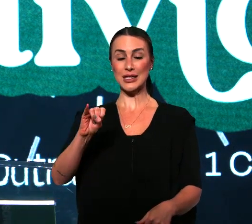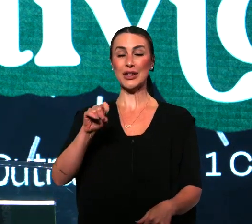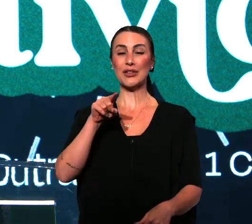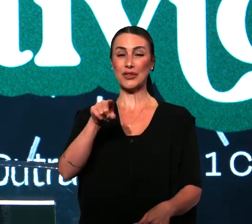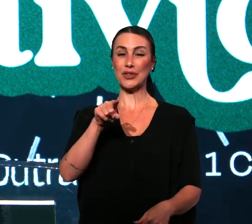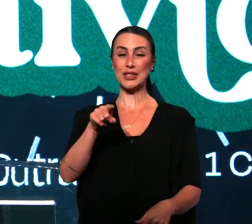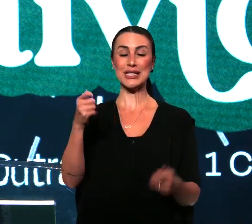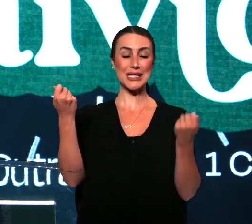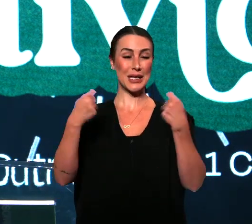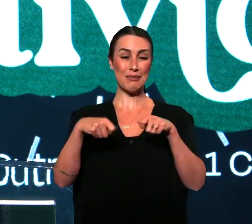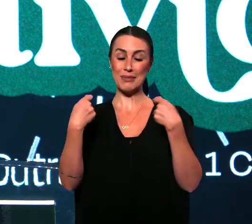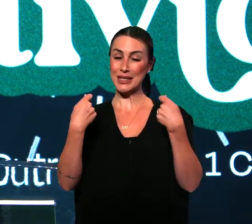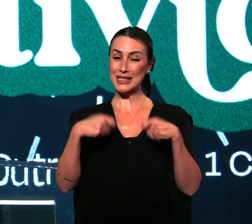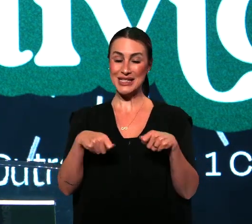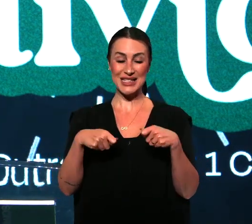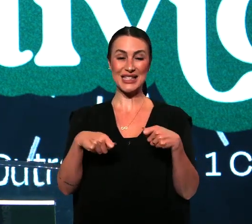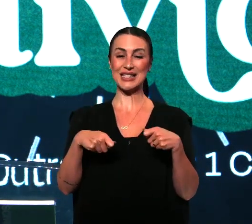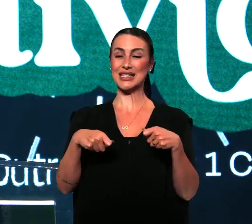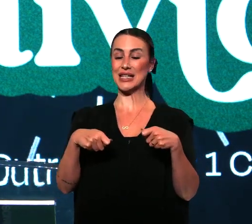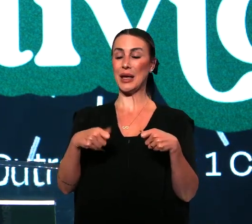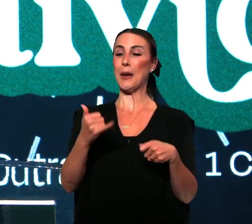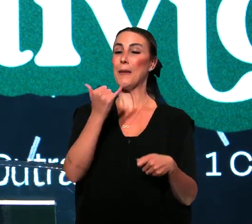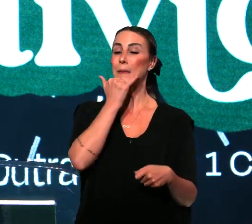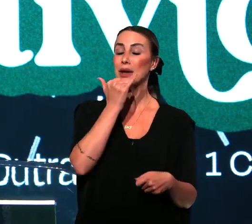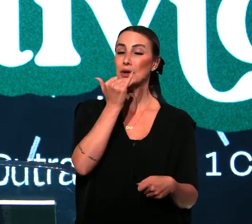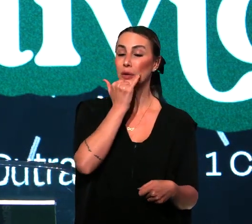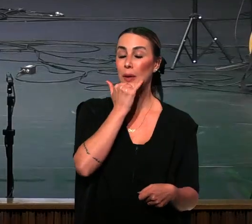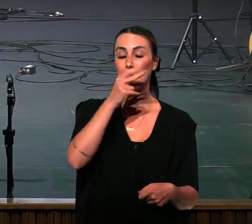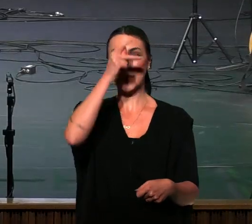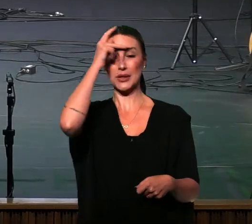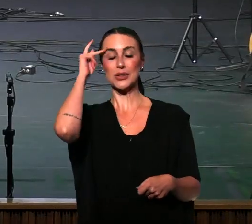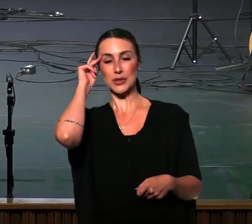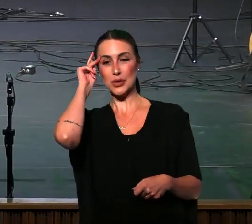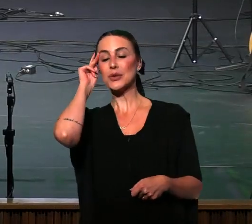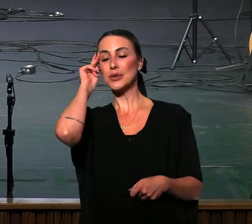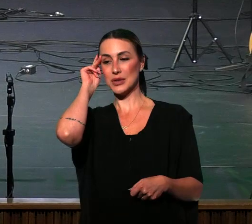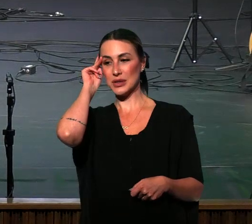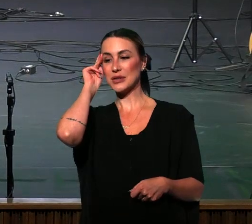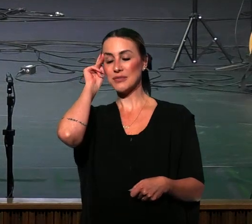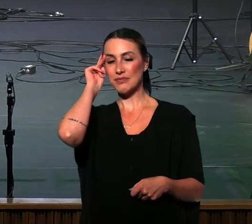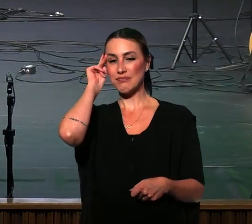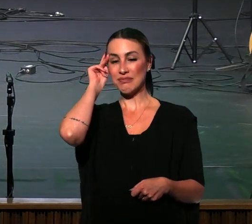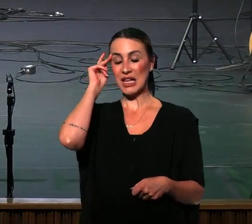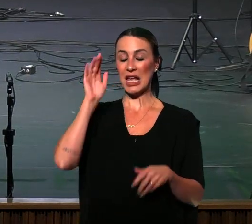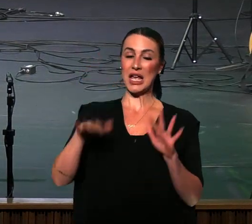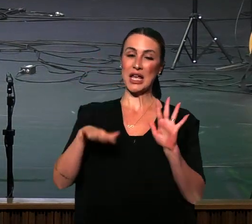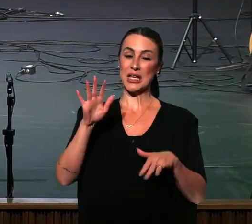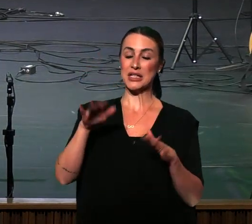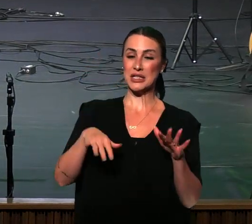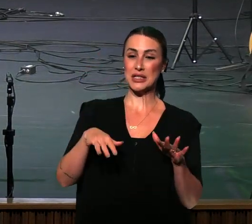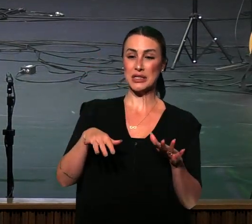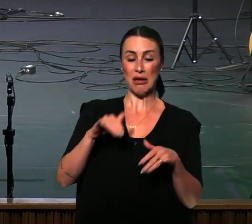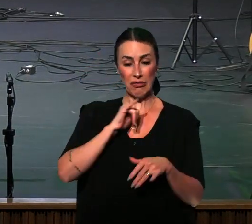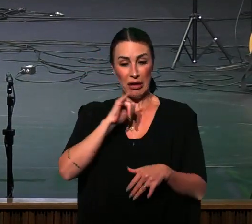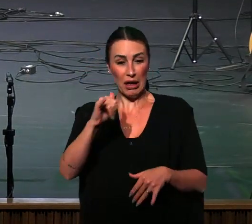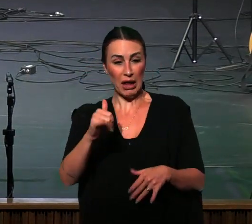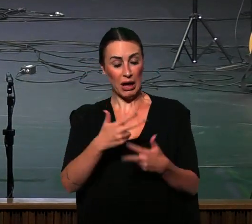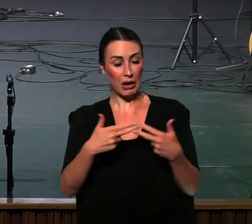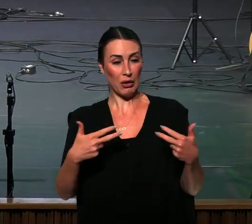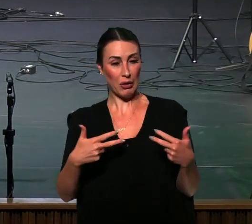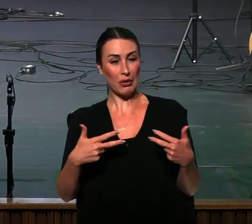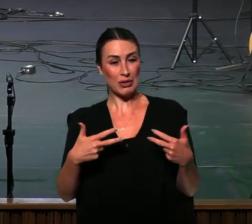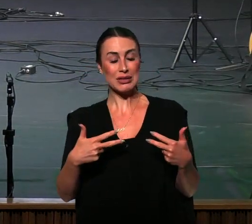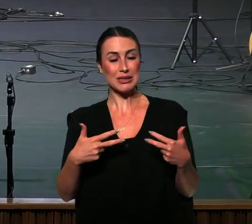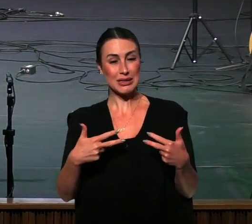aqui. E a gente quer com o povo nosso orar junto com você. Talvez você abrir coisas que têm sido pesadas para você. Pode vir aqui desse lado do meu direito